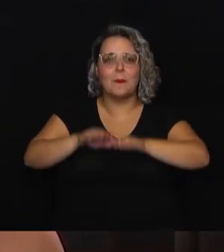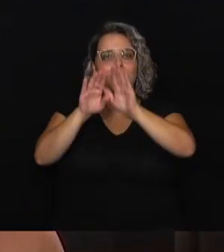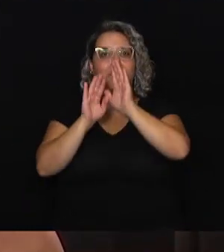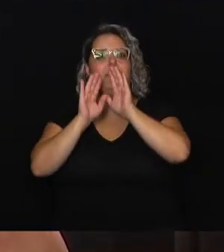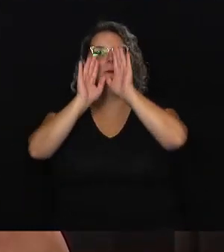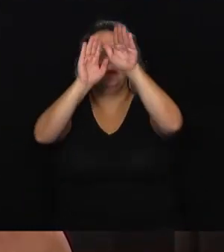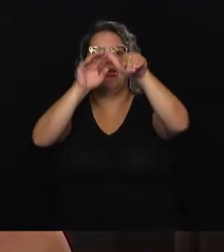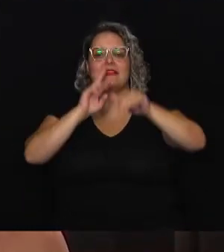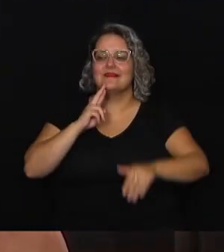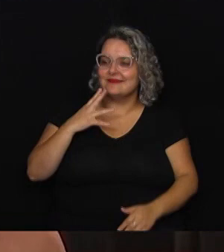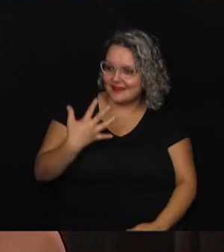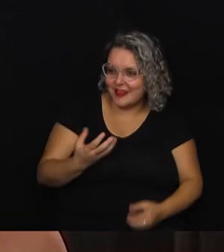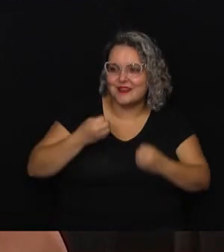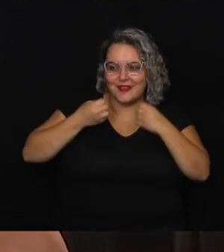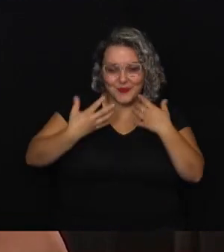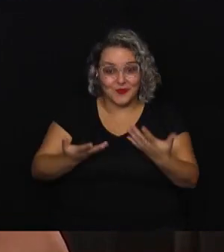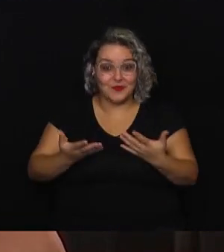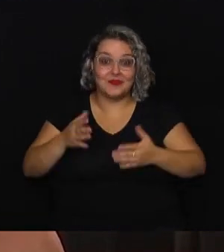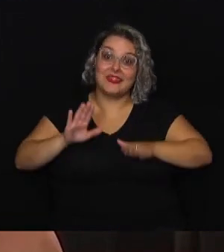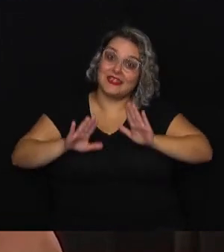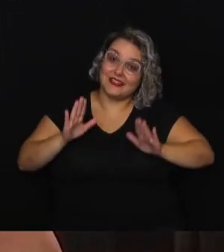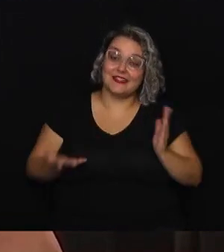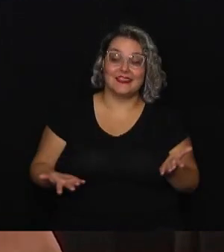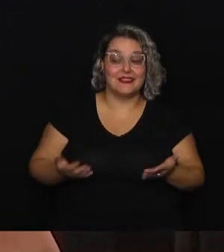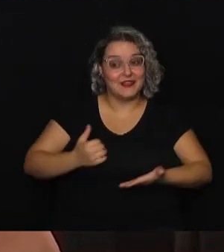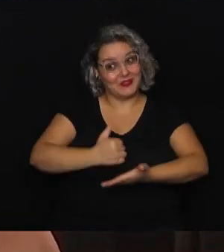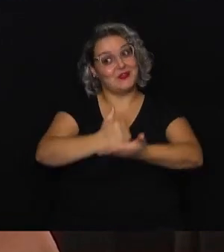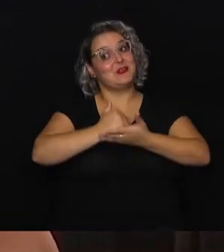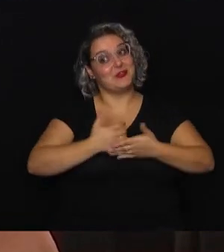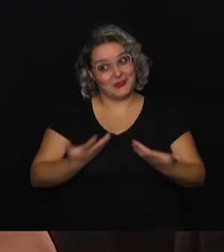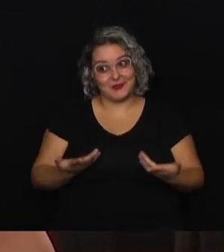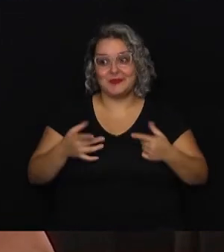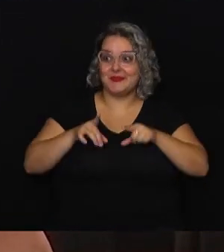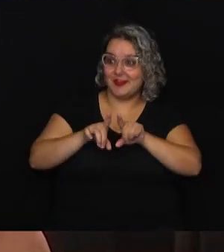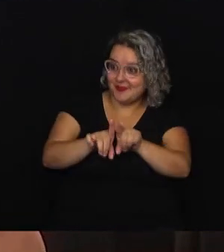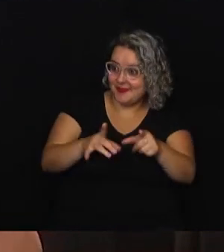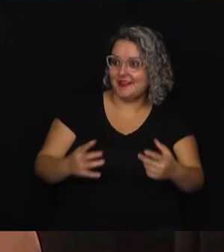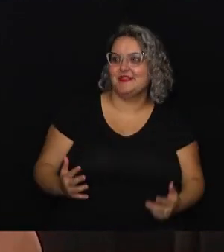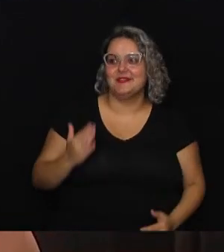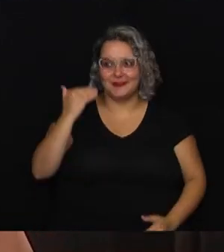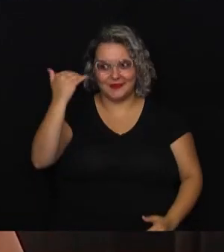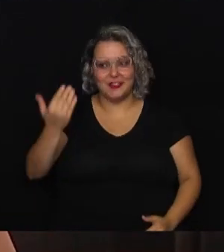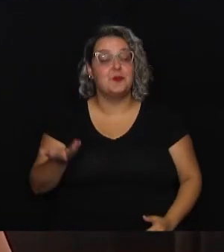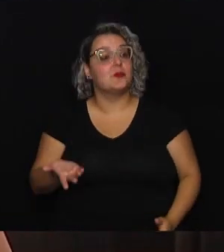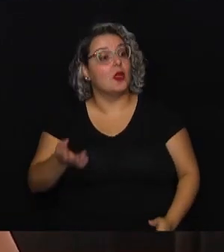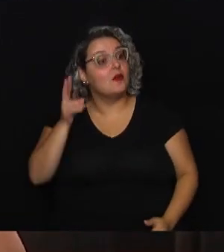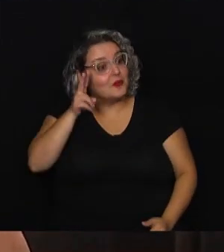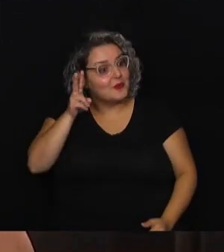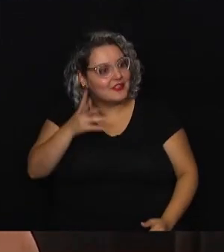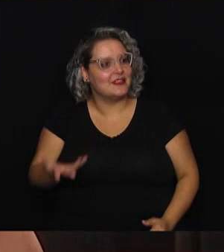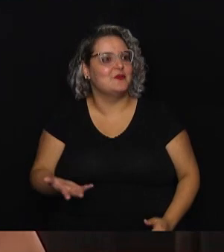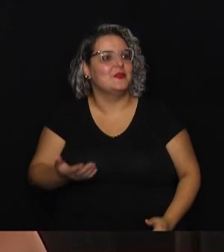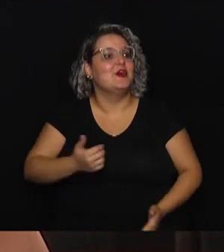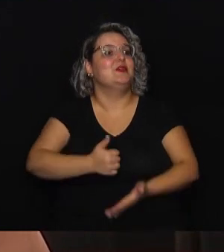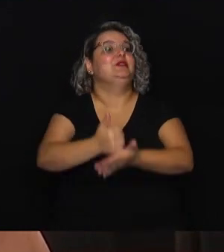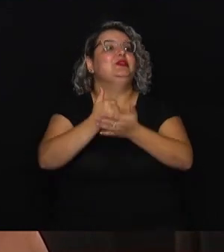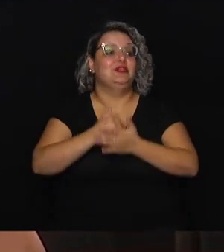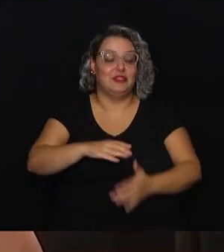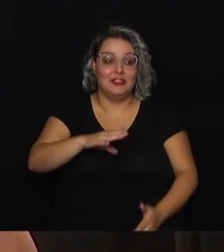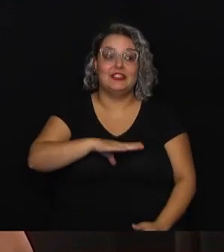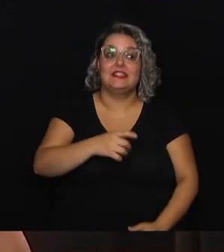resultados e quem sabe um título, né? De repente para a gente já firmar uma parceria com sucesso. Bom, vamos relembrar então os títulos que Campinas